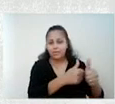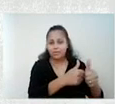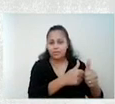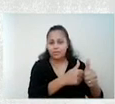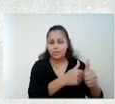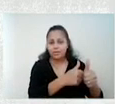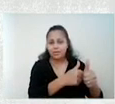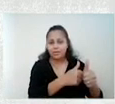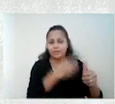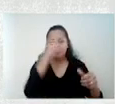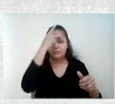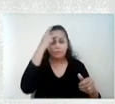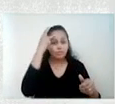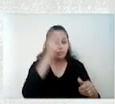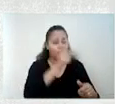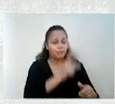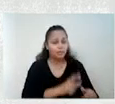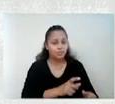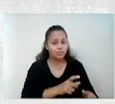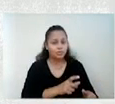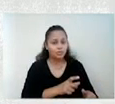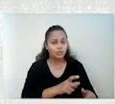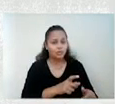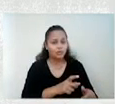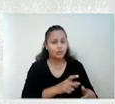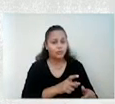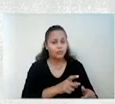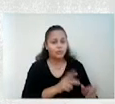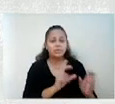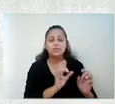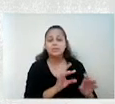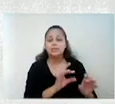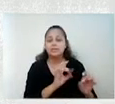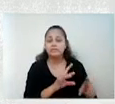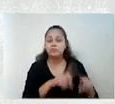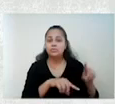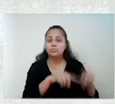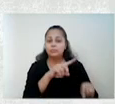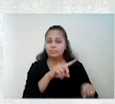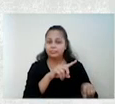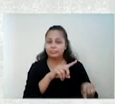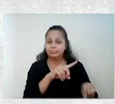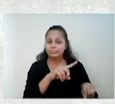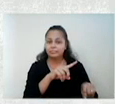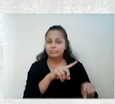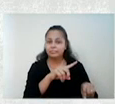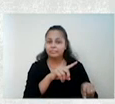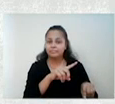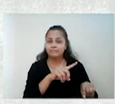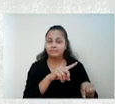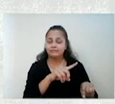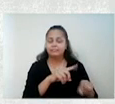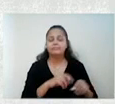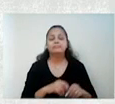pequenos negociantes, os chamados, né, um nome esquisito para vocês, né? Os